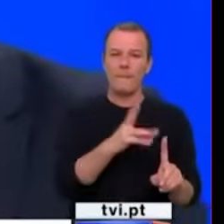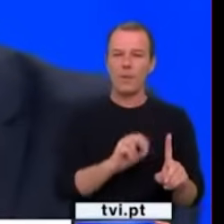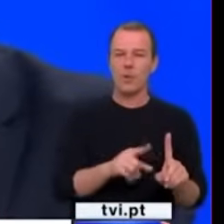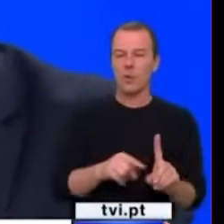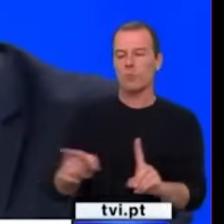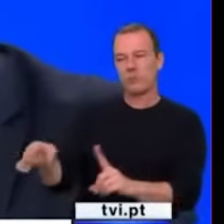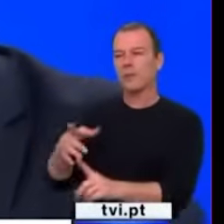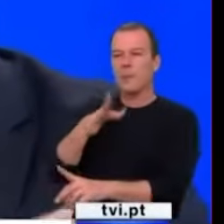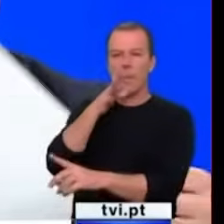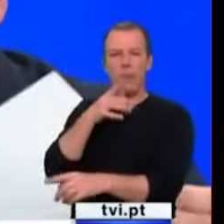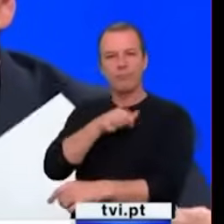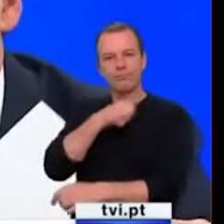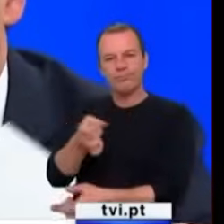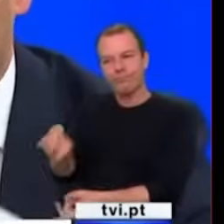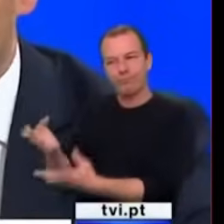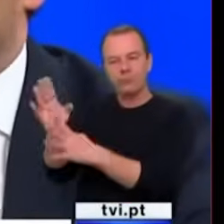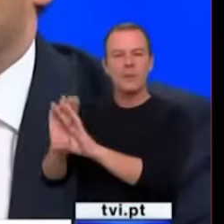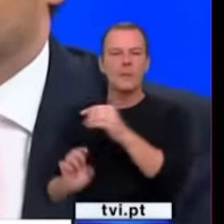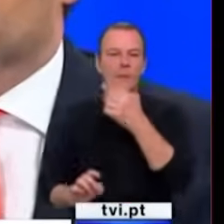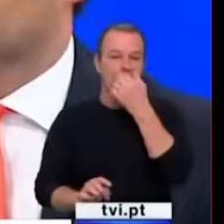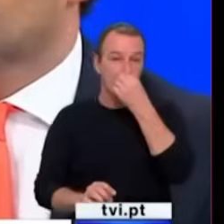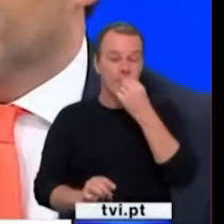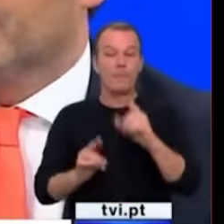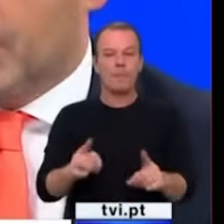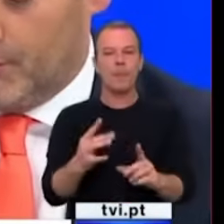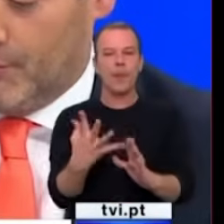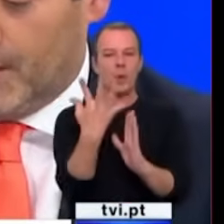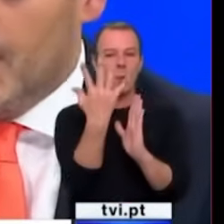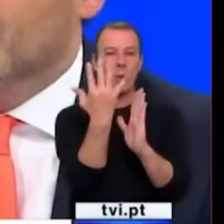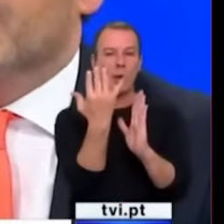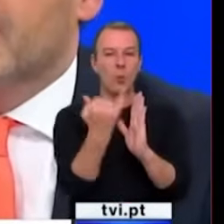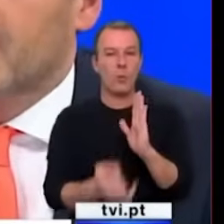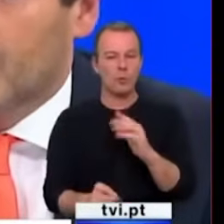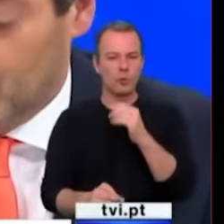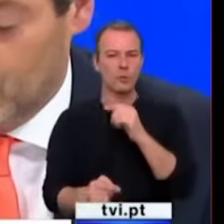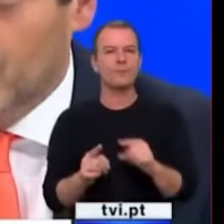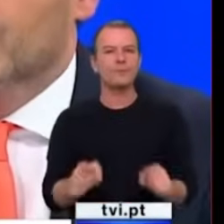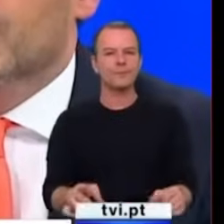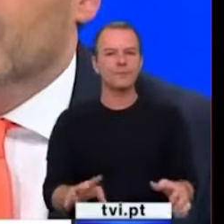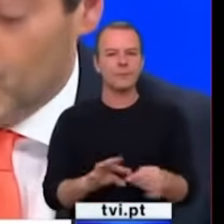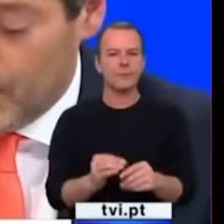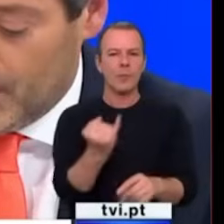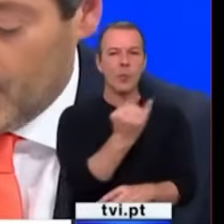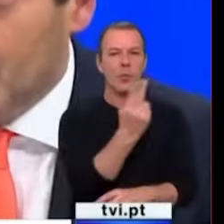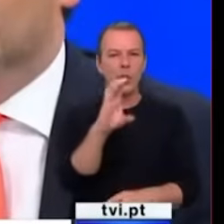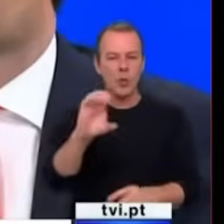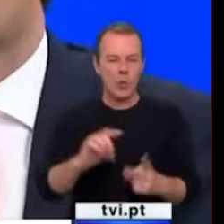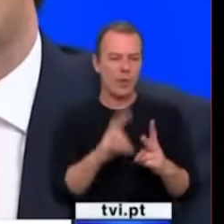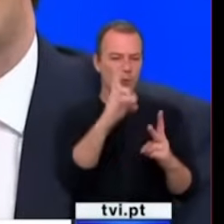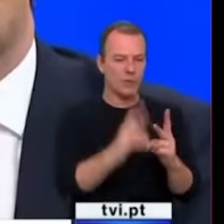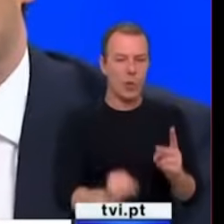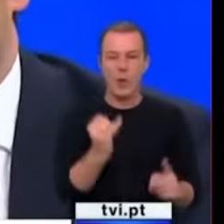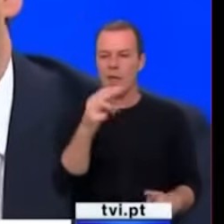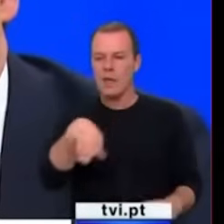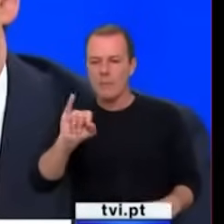sabem até tenho aqui os n quiser que entrega cada imposto coisa que PED Santos não tem quanto é que seria a redução do iuk do imi com valores que eu já tinha